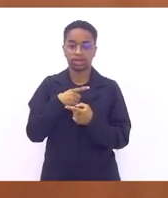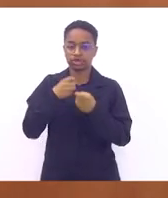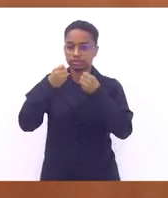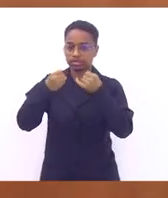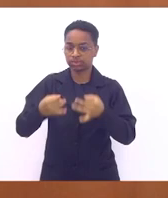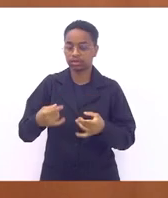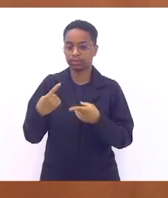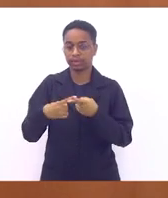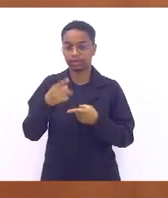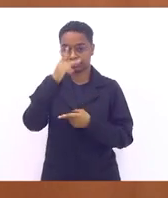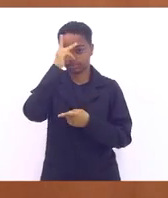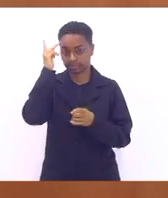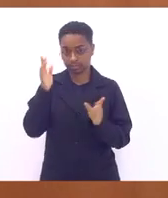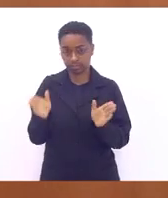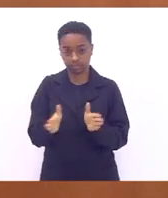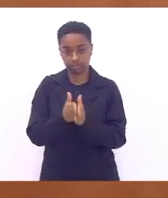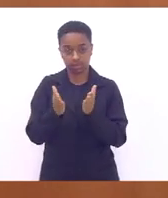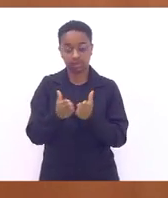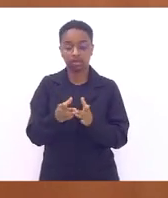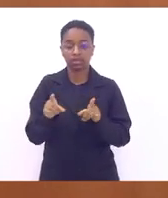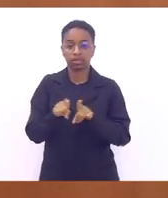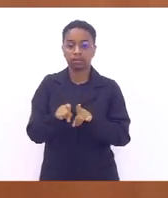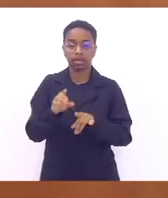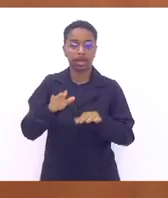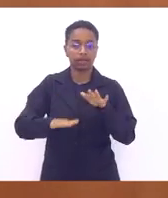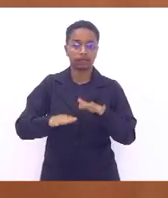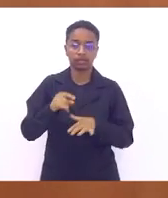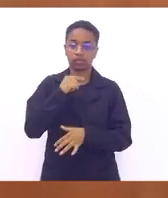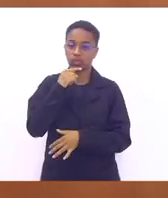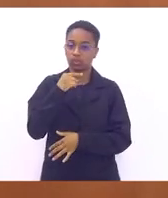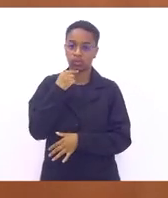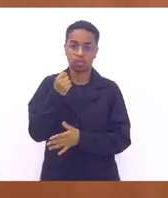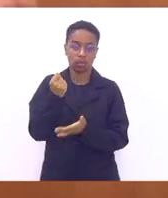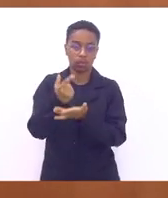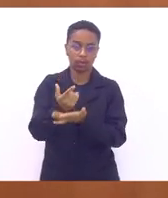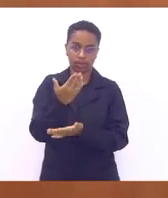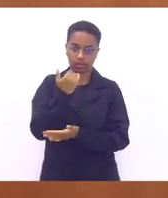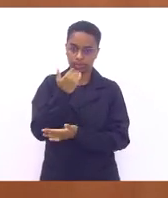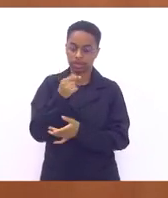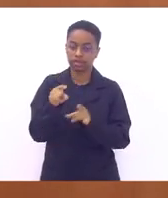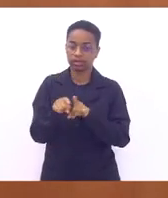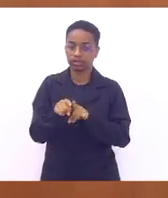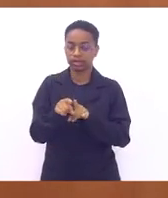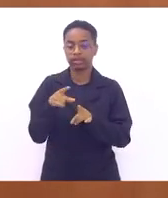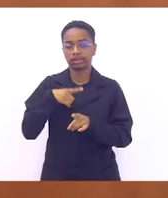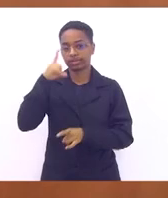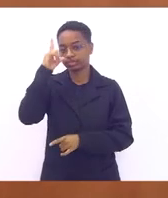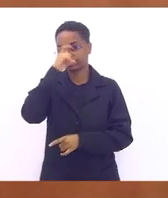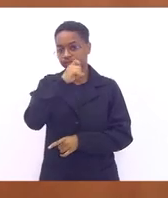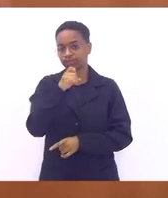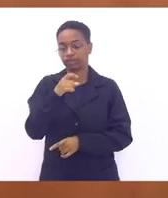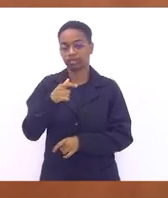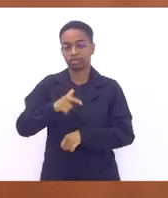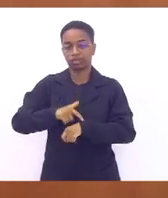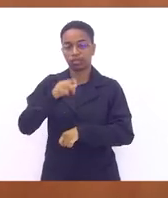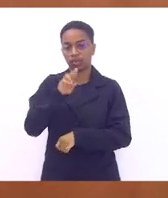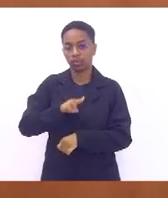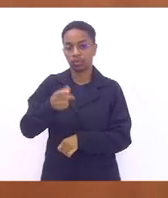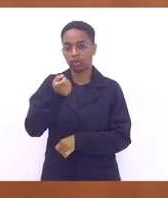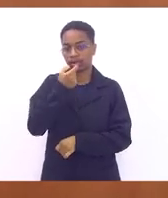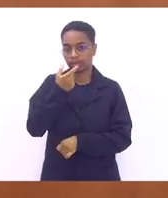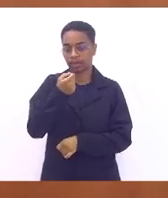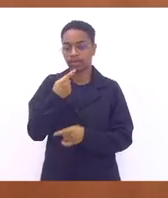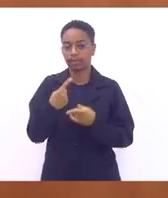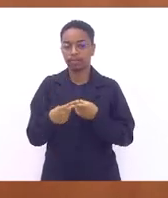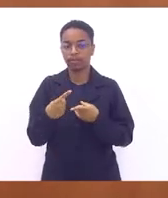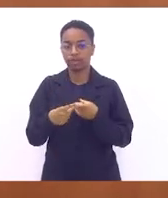pessoas empobrecidas, pessoas que muitas vezes não têm como se alimentar, têm dificuldade na hora de fazer uso da medicação, porque